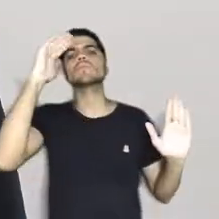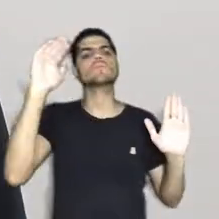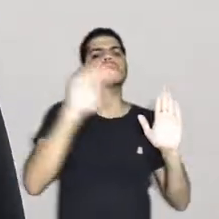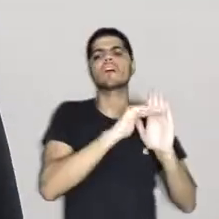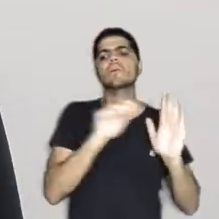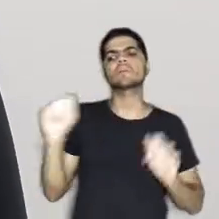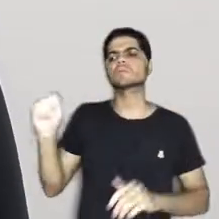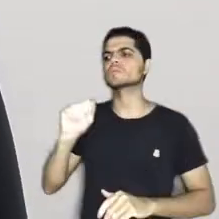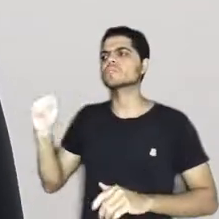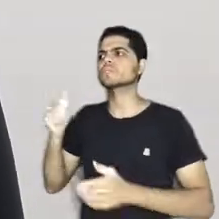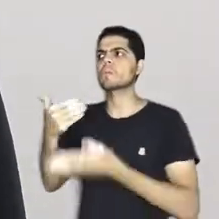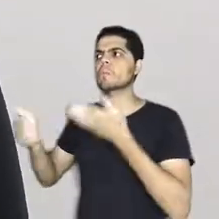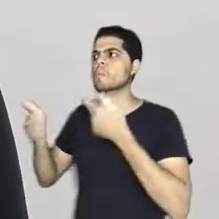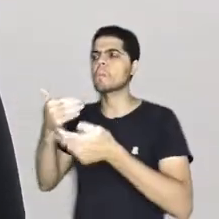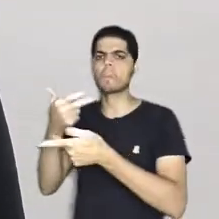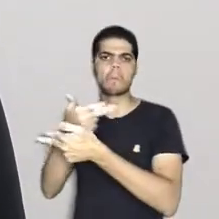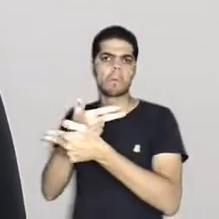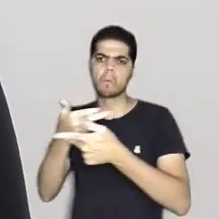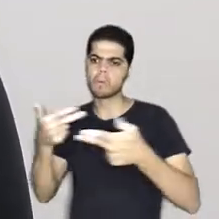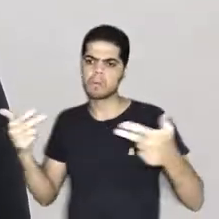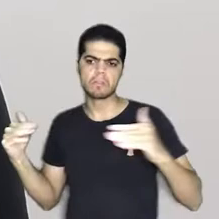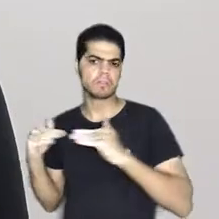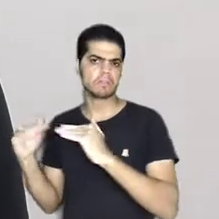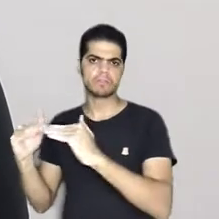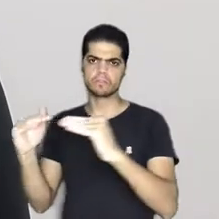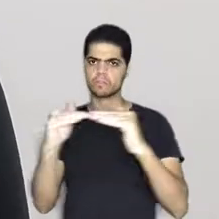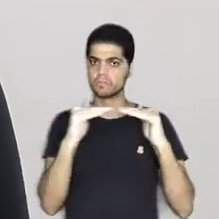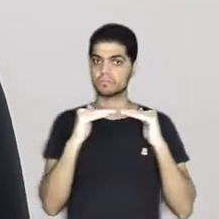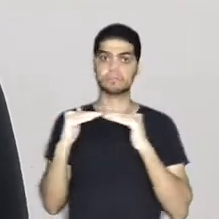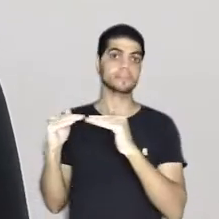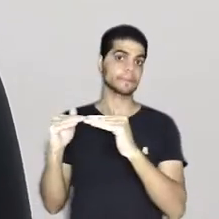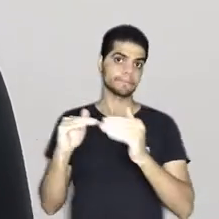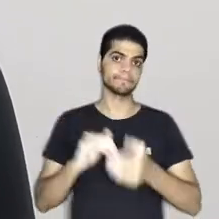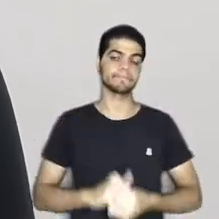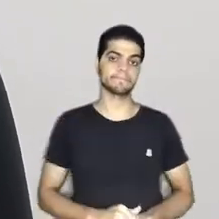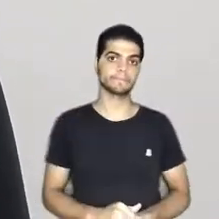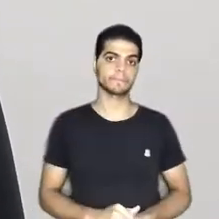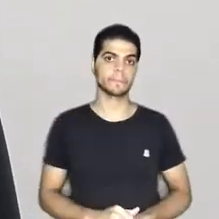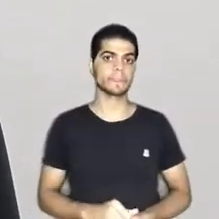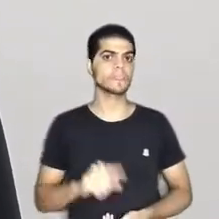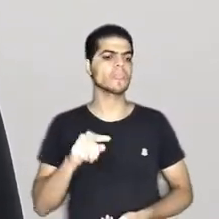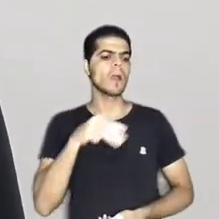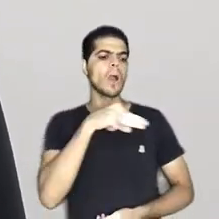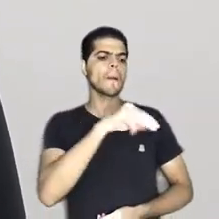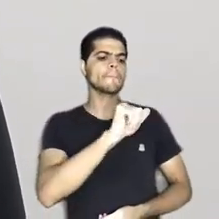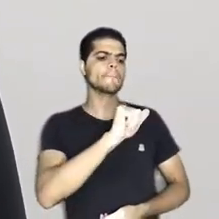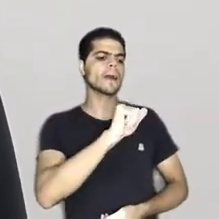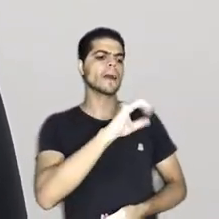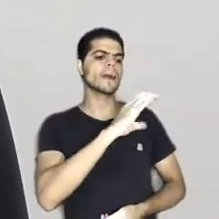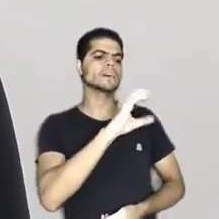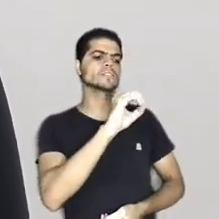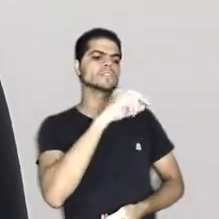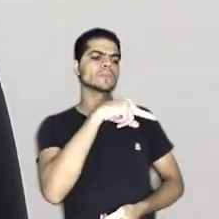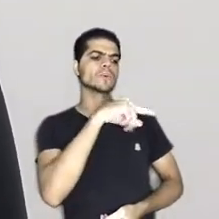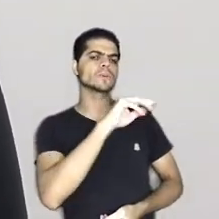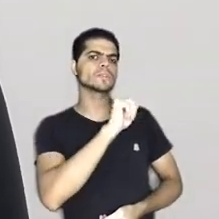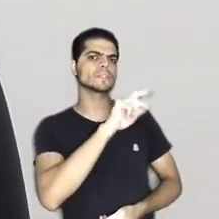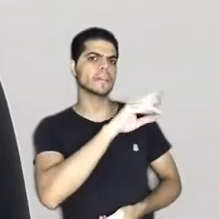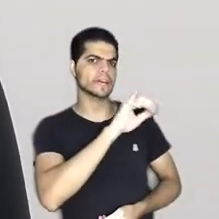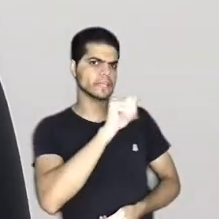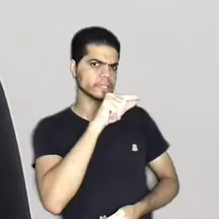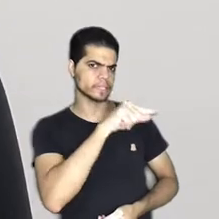uma associação como outra, com regras, com filiações e independências. No caso da maçonaria brasileira, no